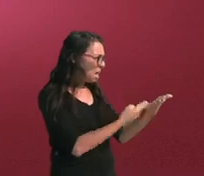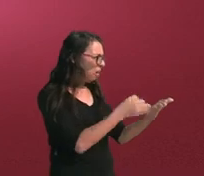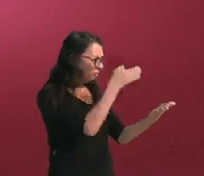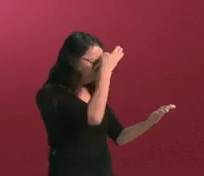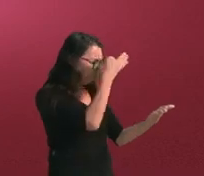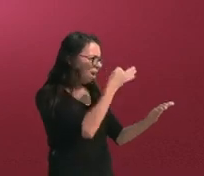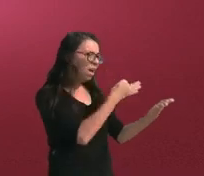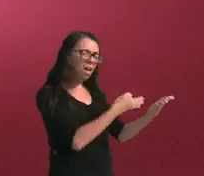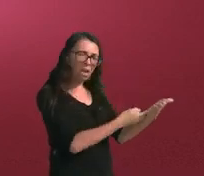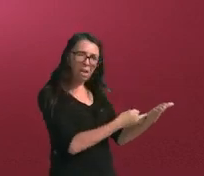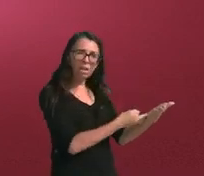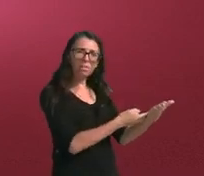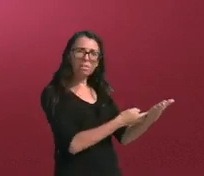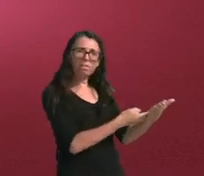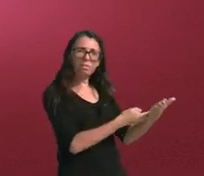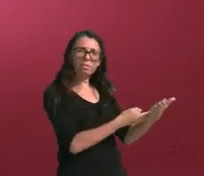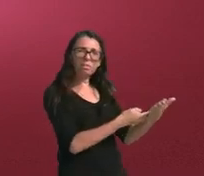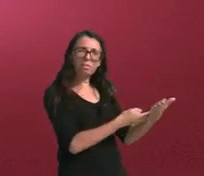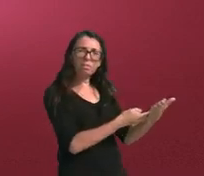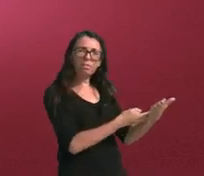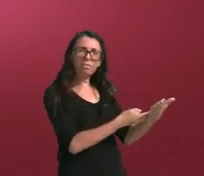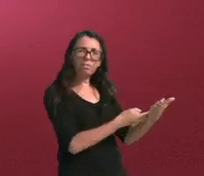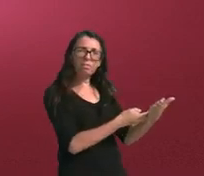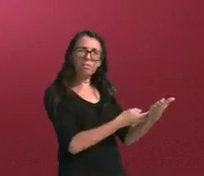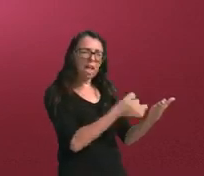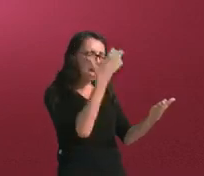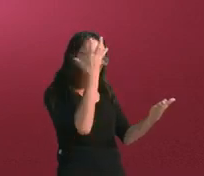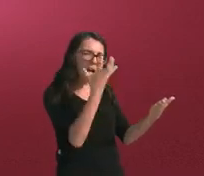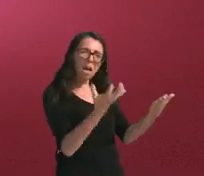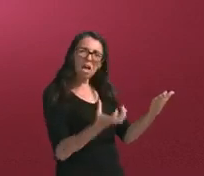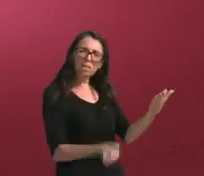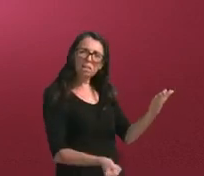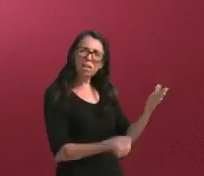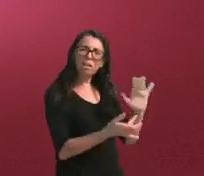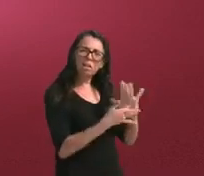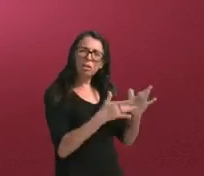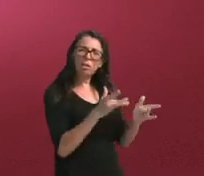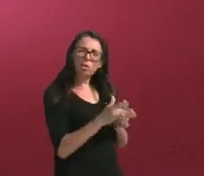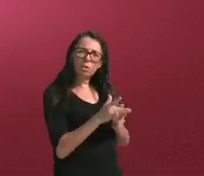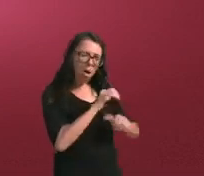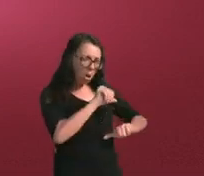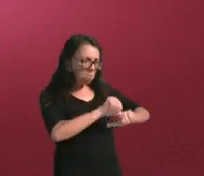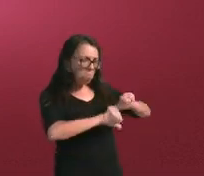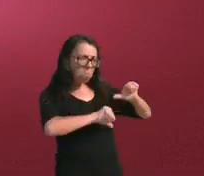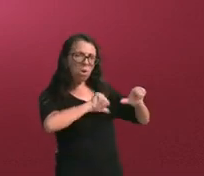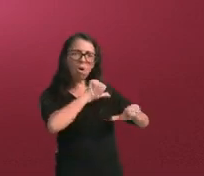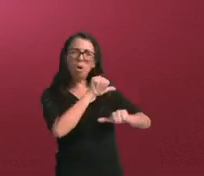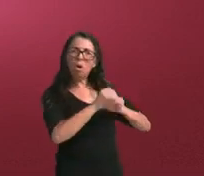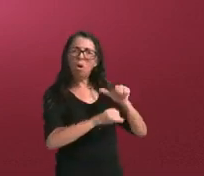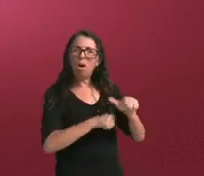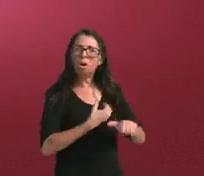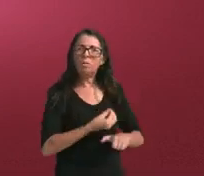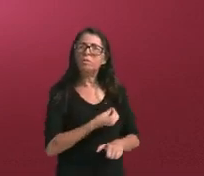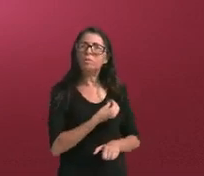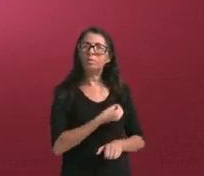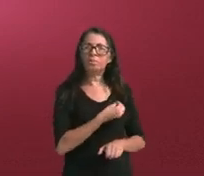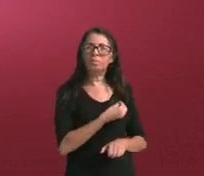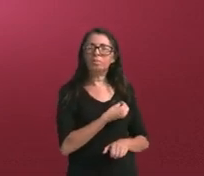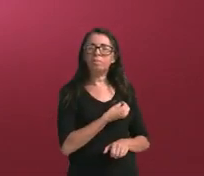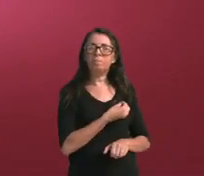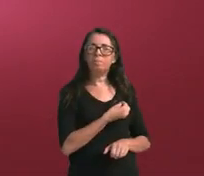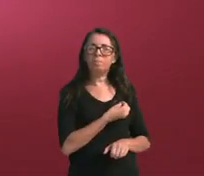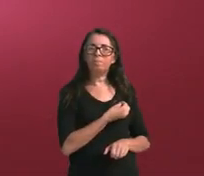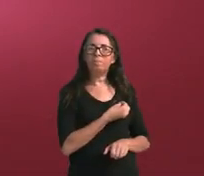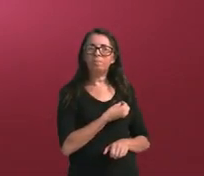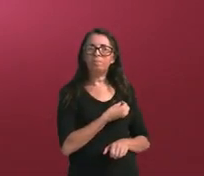nas obras que ele faziam. Nós não estamos vendo, mas a gente sente o Cristo Jesus, o Espírito Santo que age